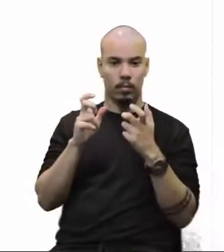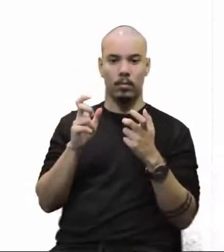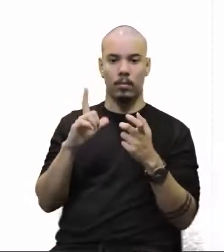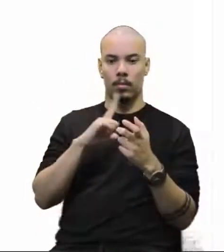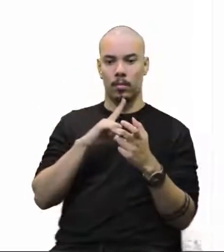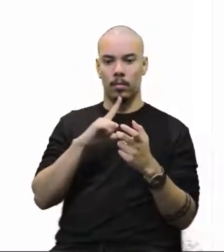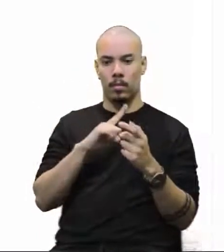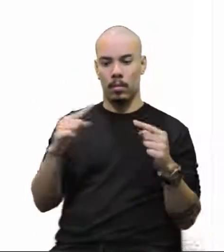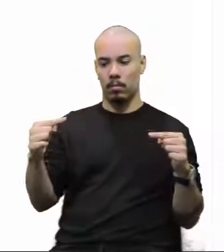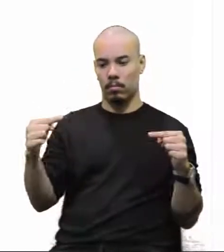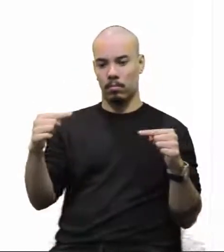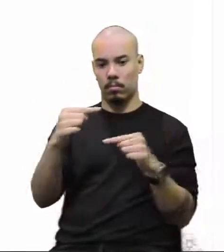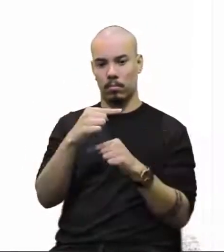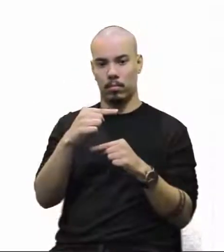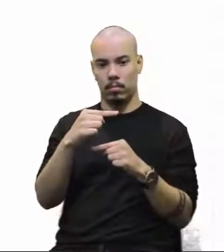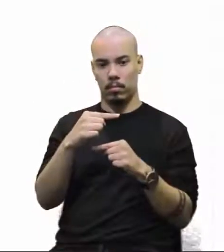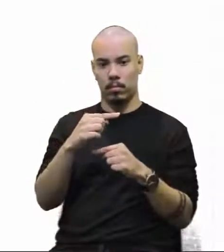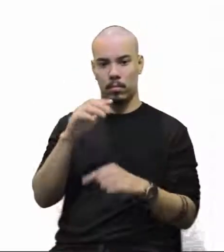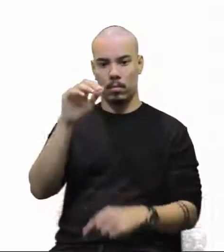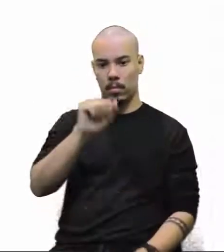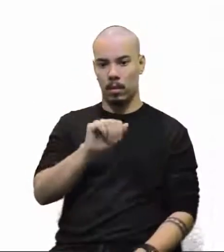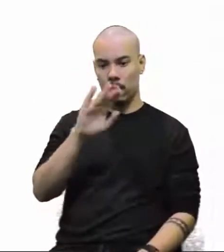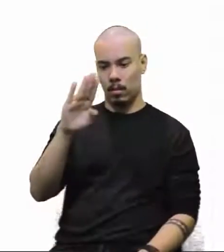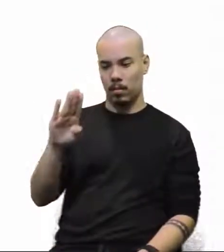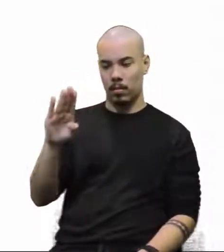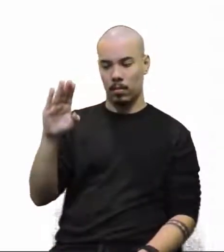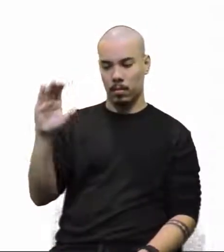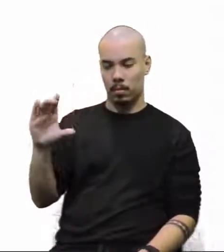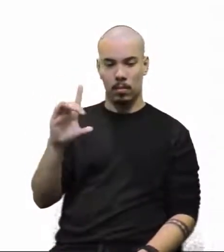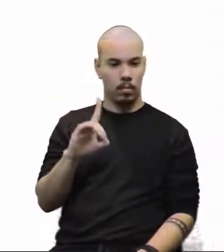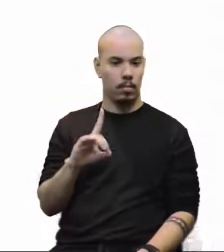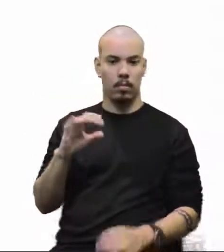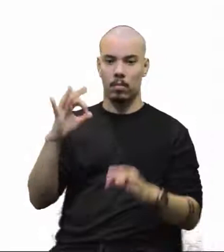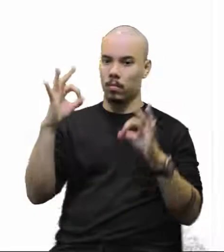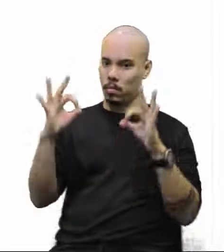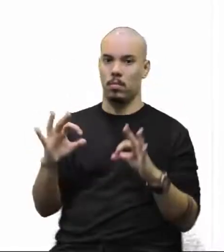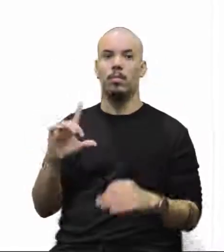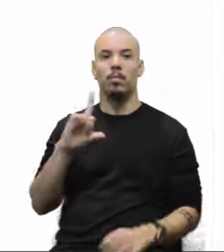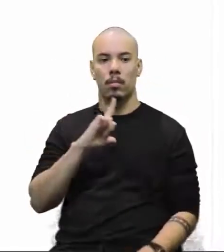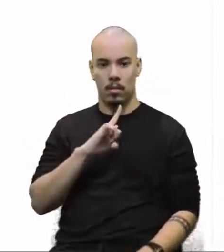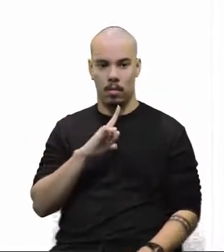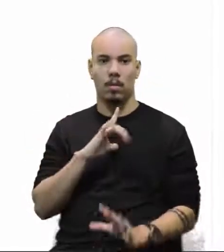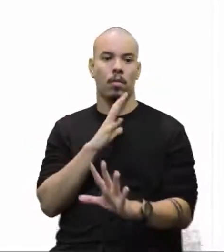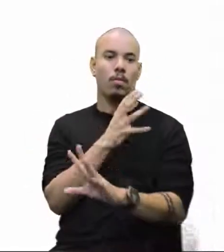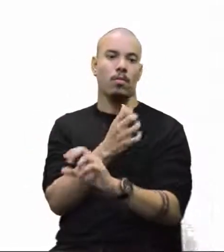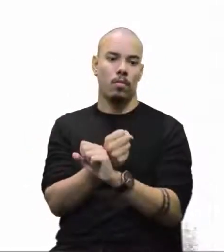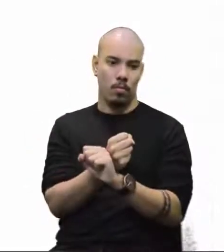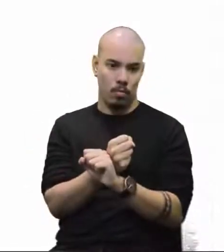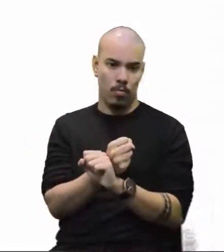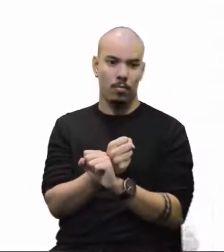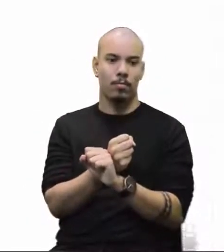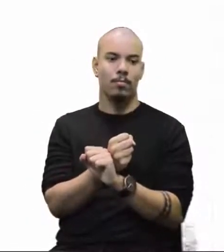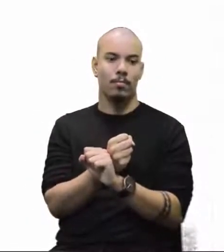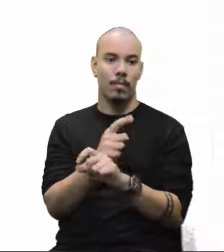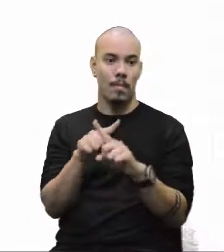opostos. Então, AB e CD, com certeza, vai ter uma força de repulsão.